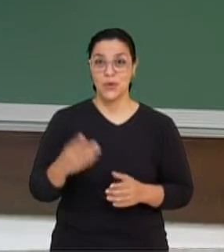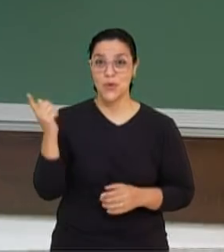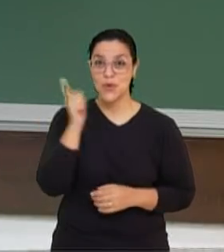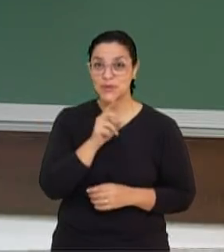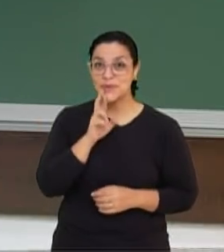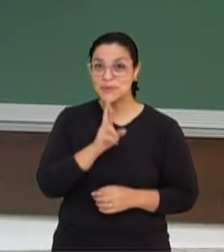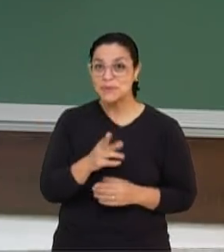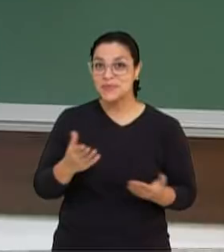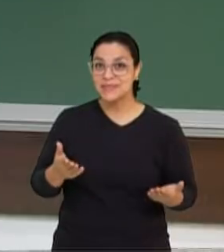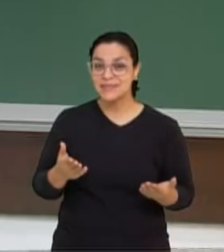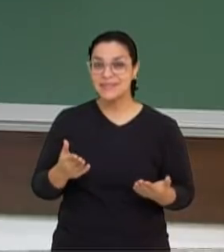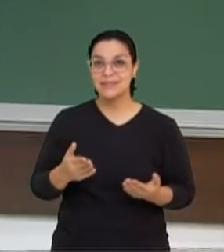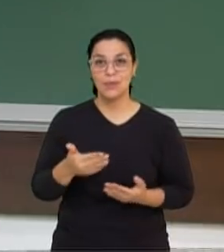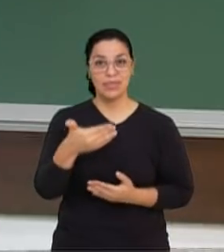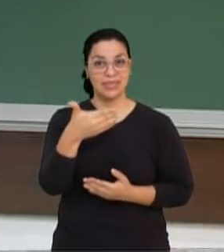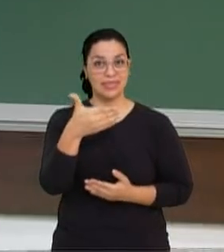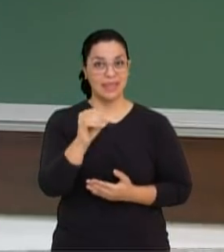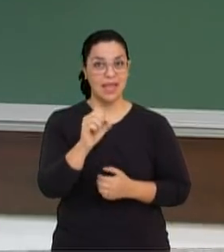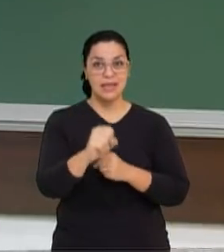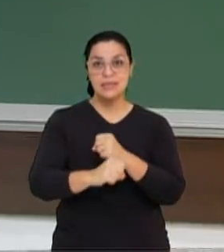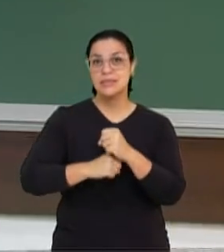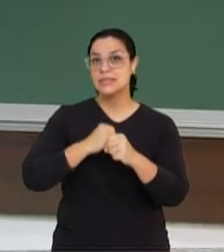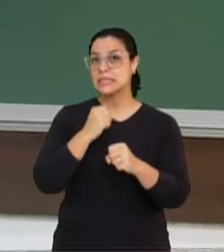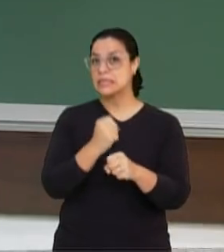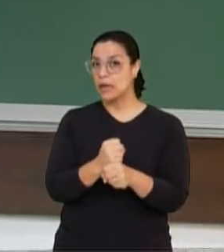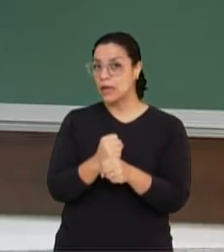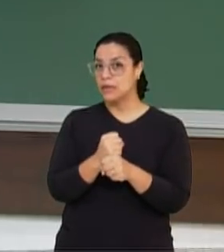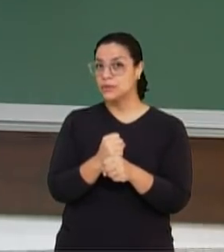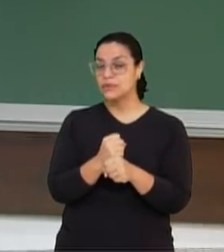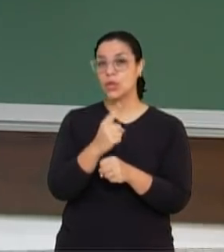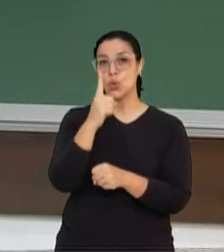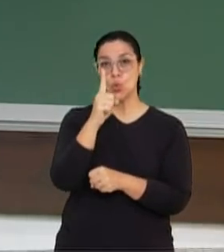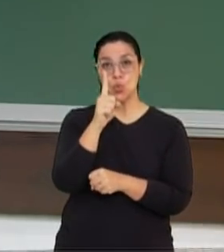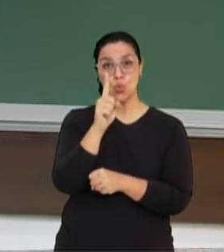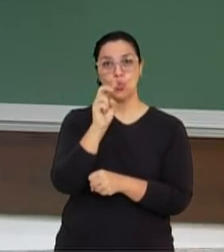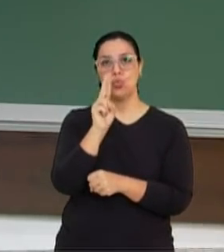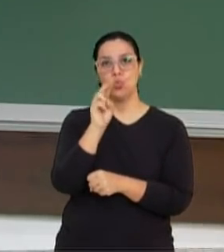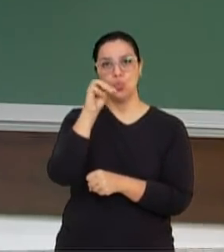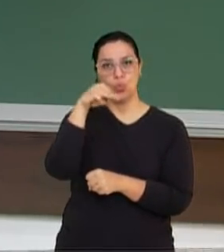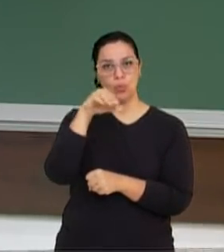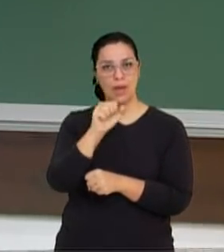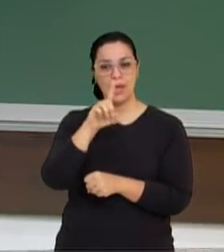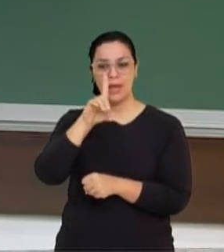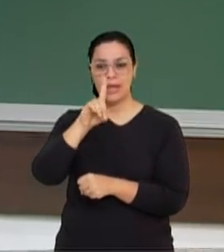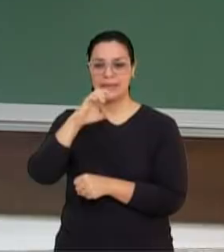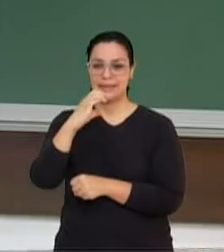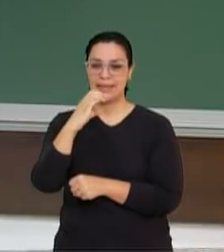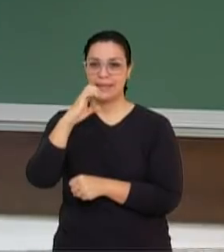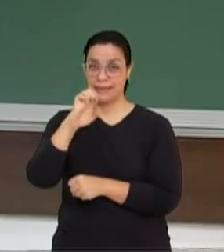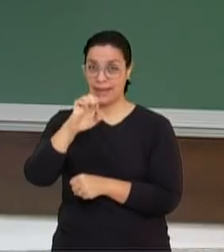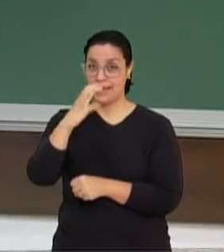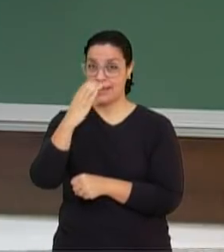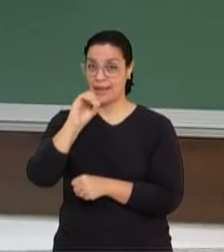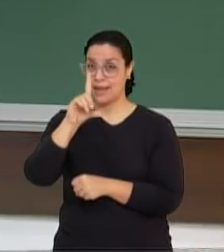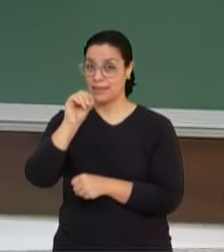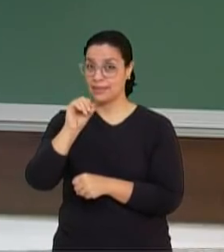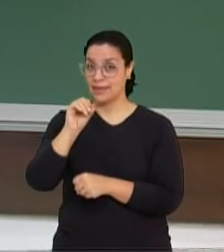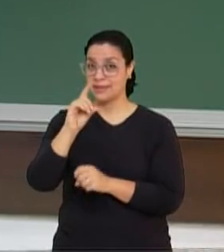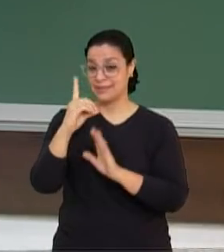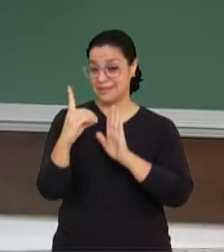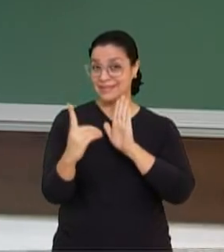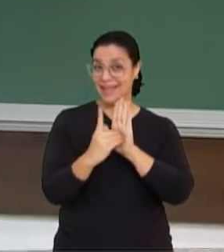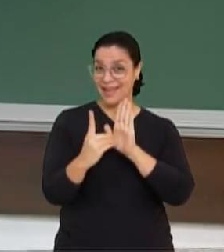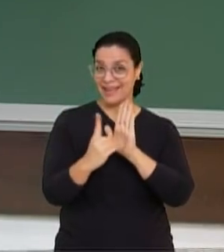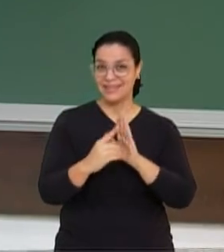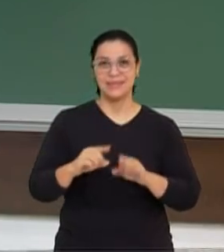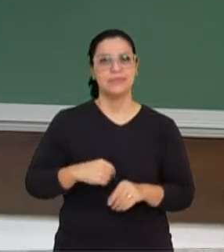Conseguiu, pessoal? Ah, então vamos ver como é que ficou isso. Uma década, né? Então 10 anos equivalem aí a uma década, tá bom?